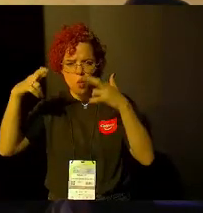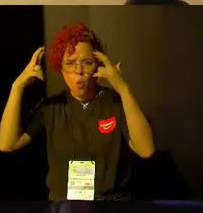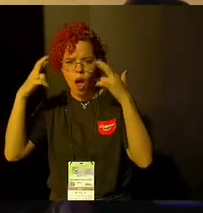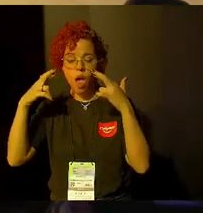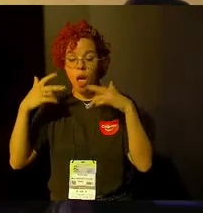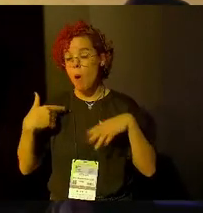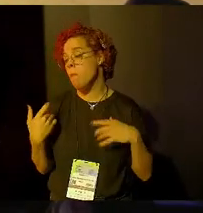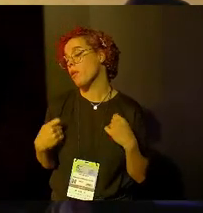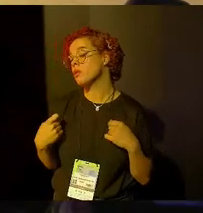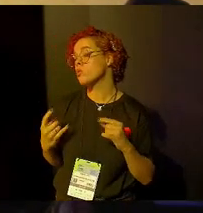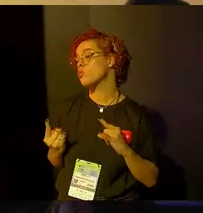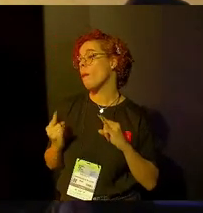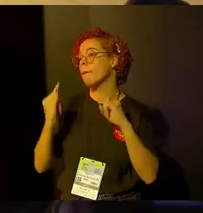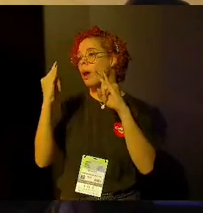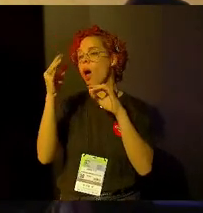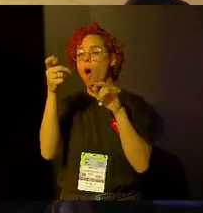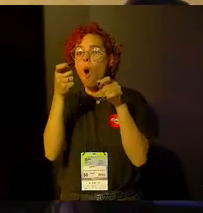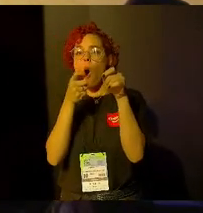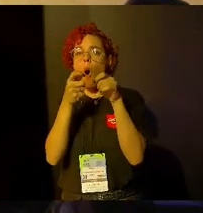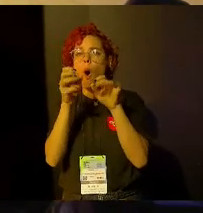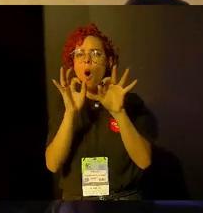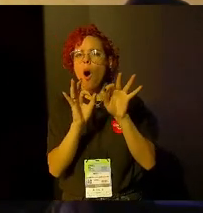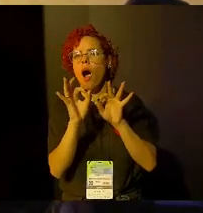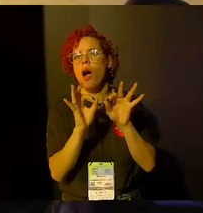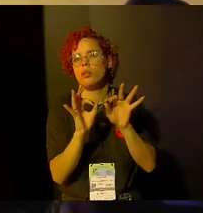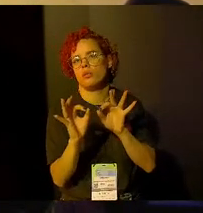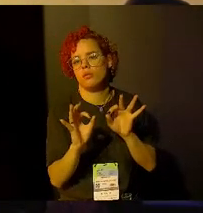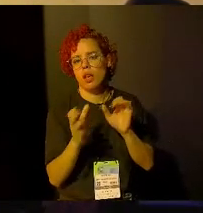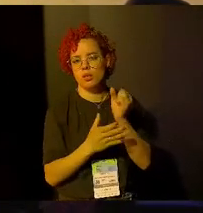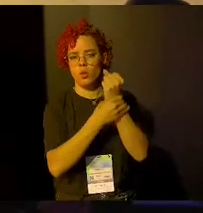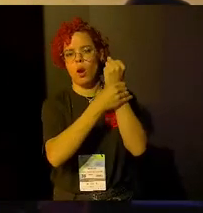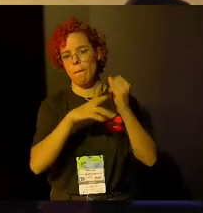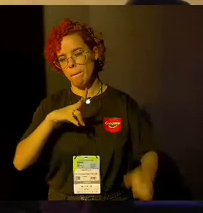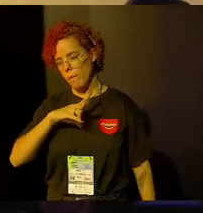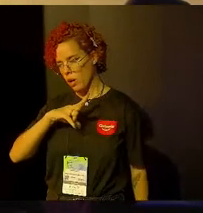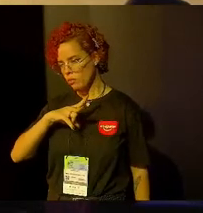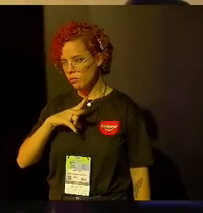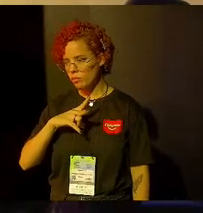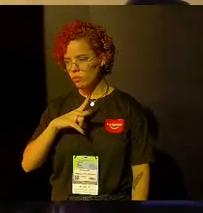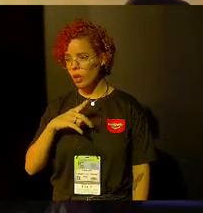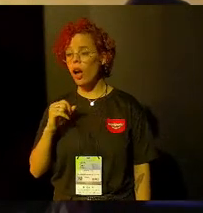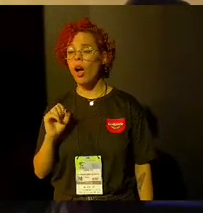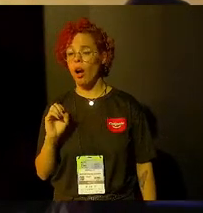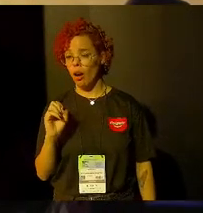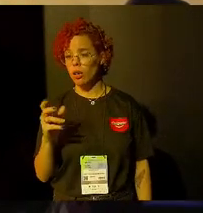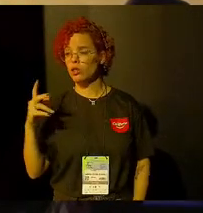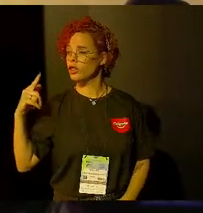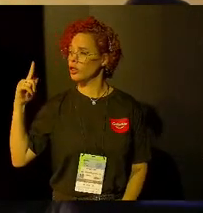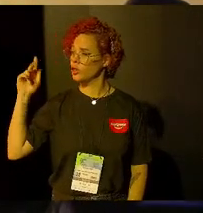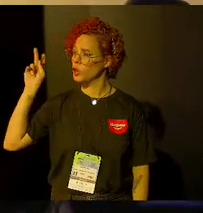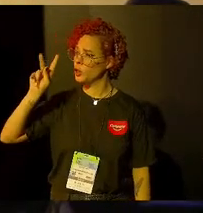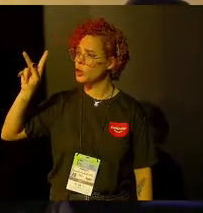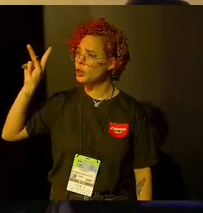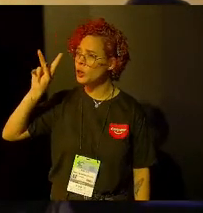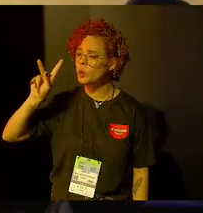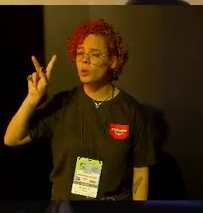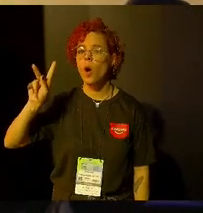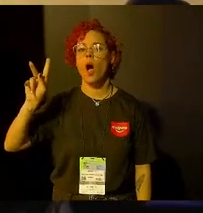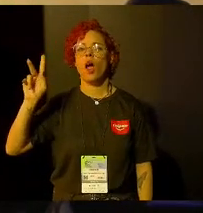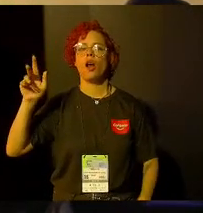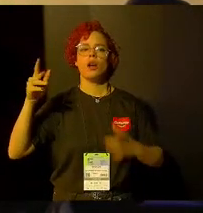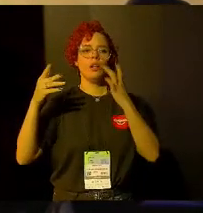diz eu preciso de um prédio organizar a segurança particular o Rei Dom João VI que historicamente não é Cleiton dizendo